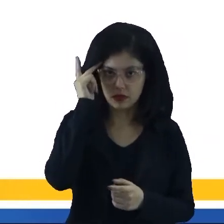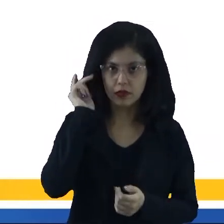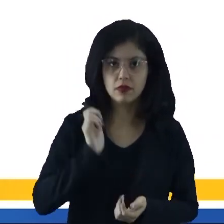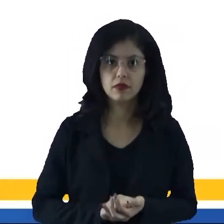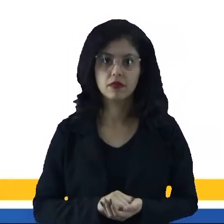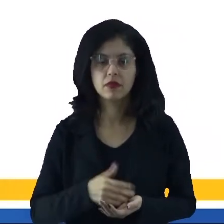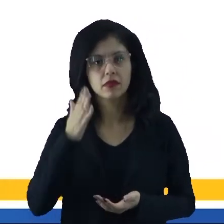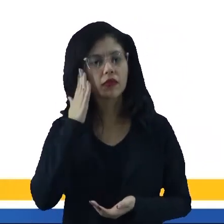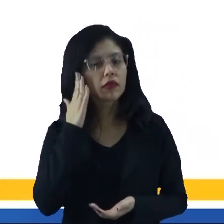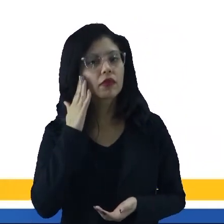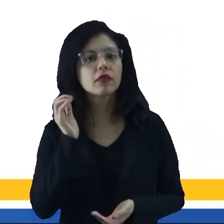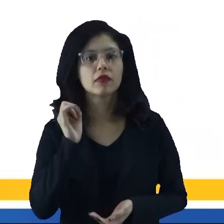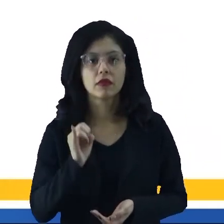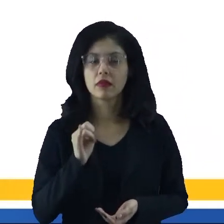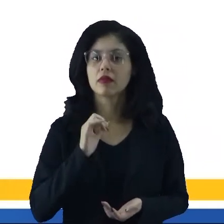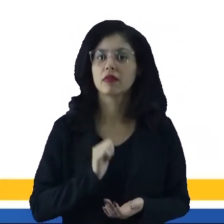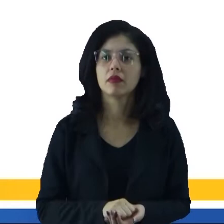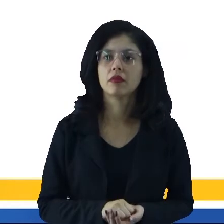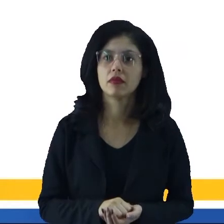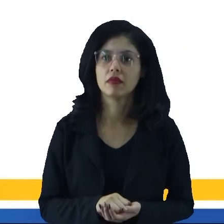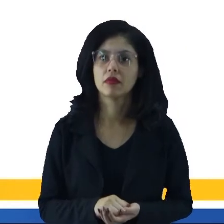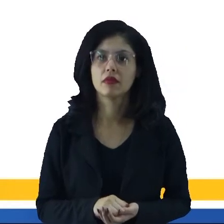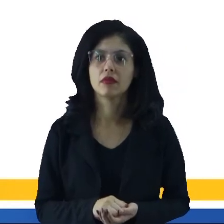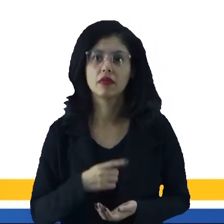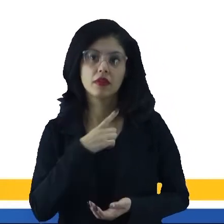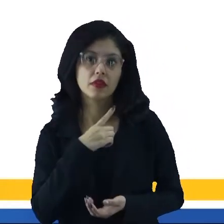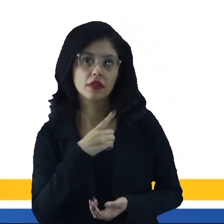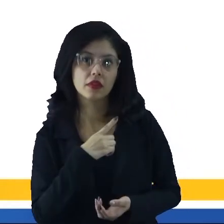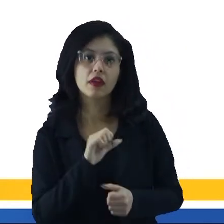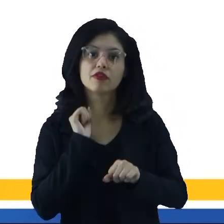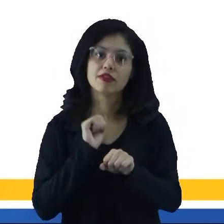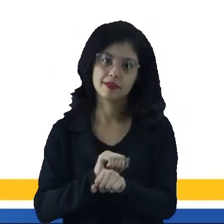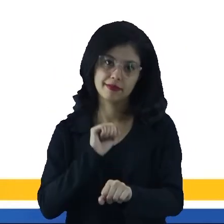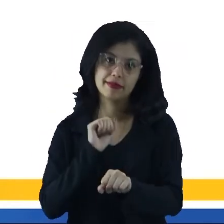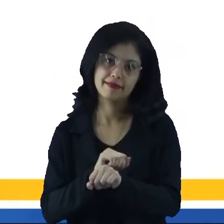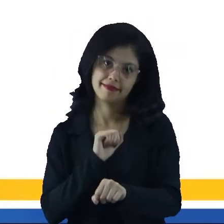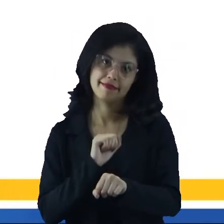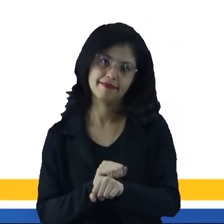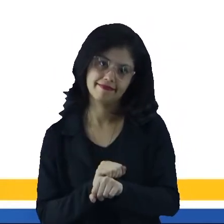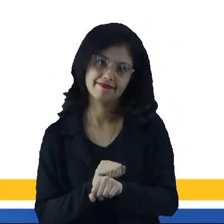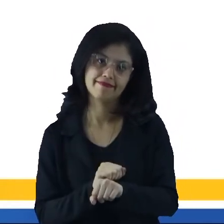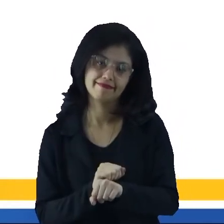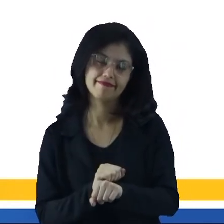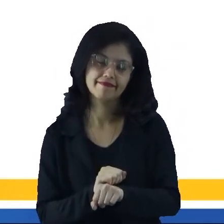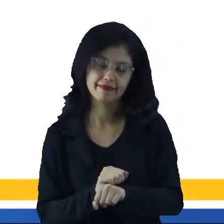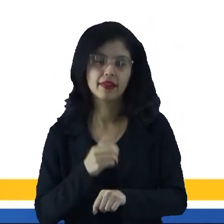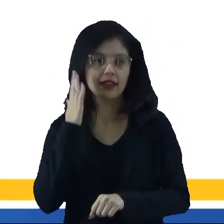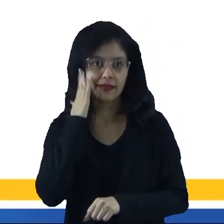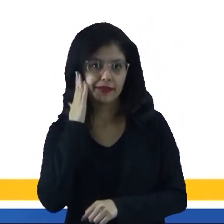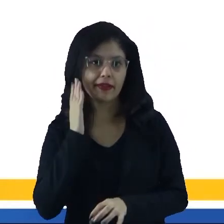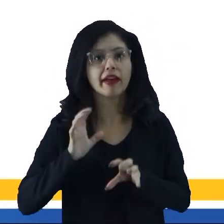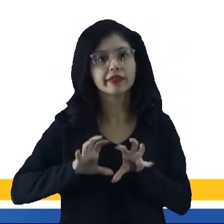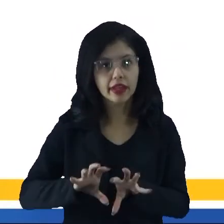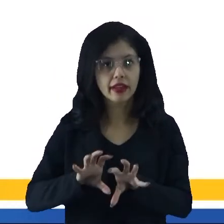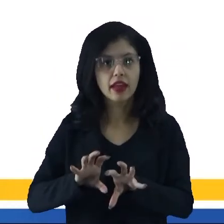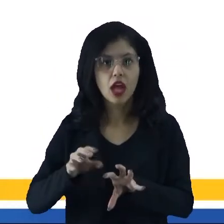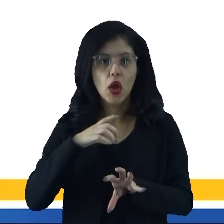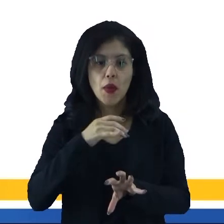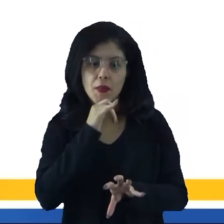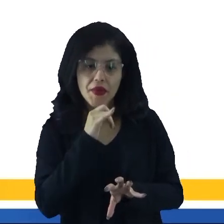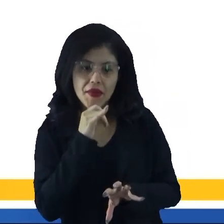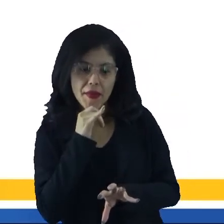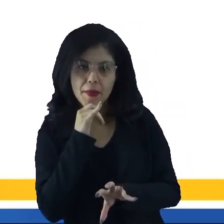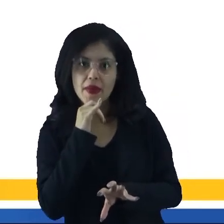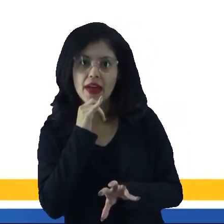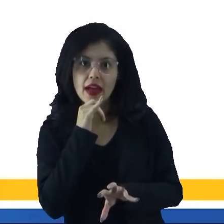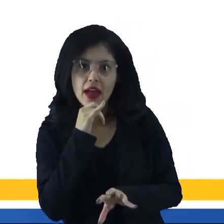entende que se ele foi paciente no ato de esperar, né? Tendo paciência, de maneira